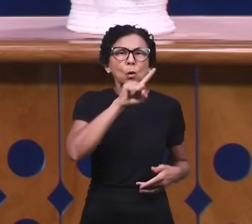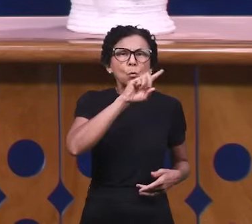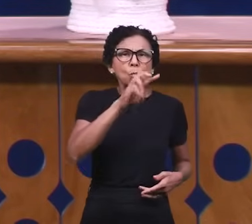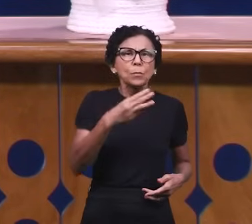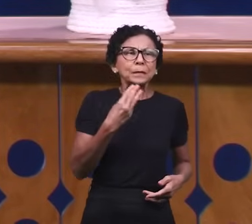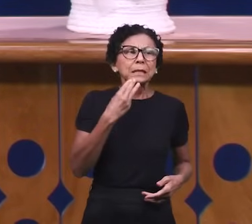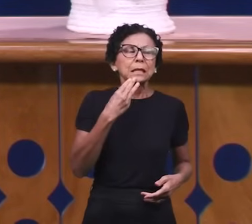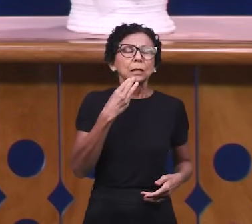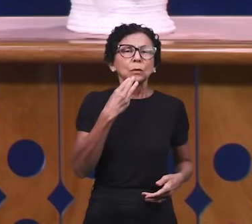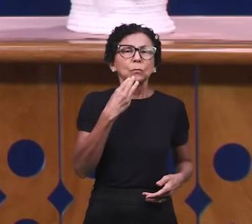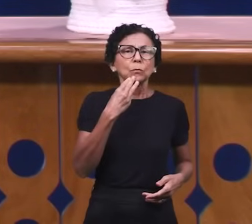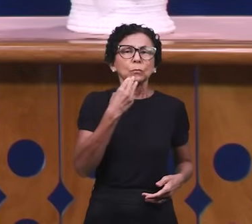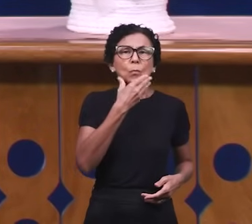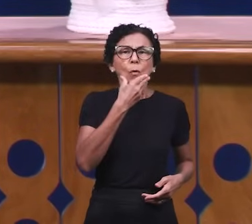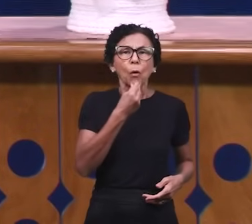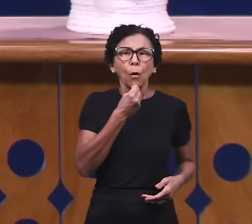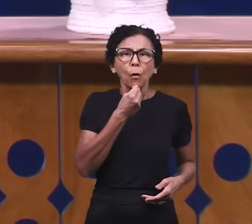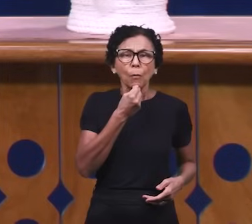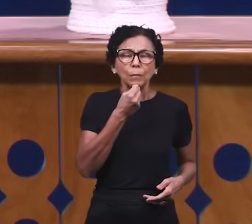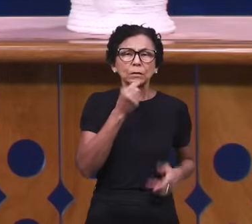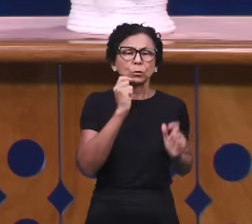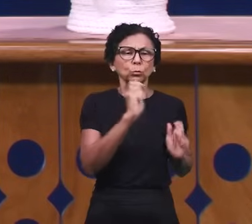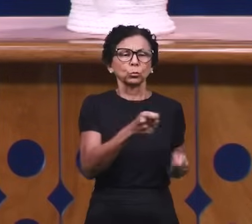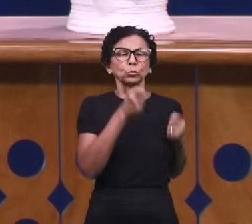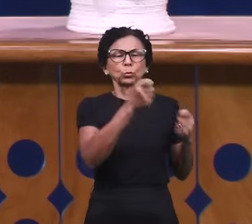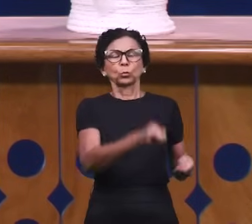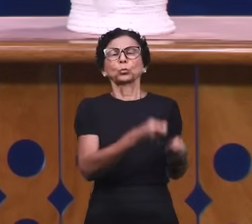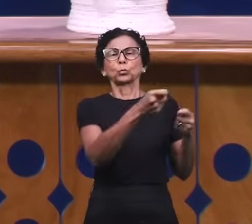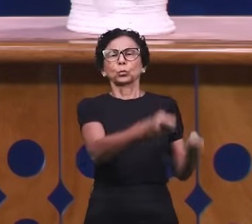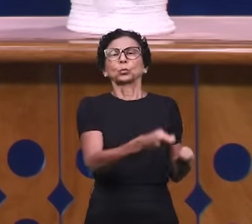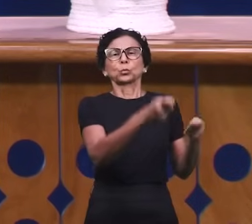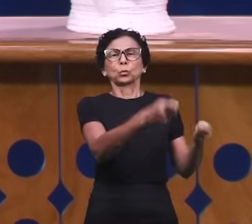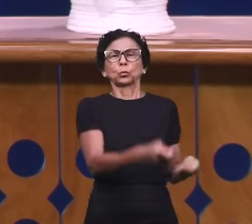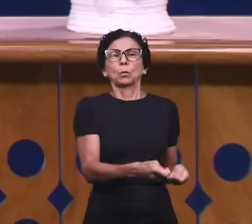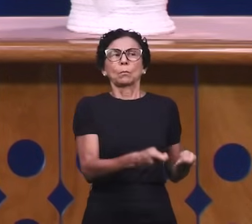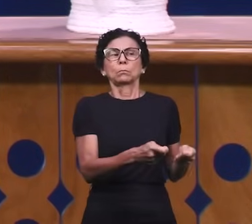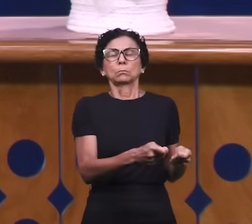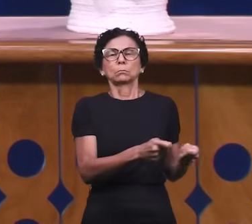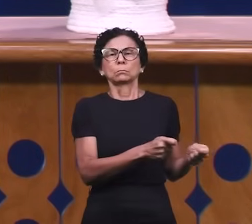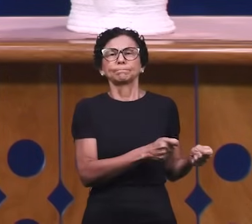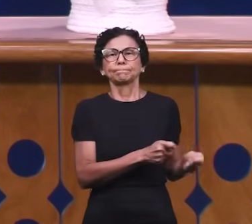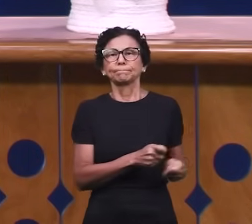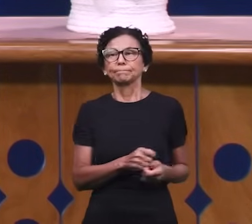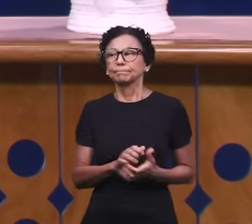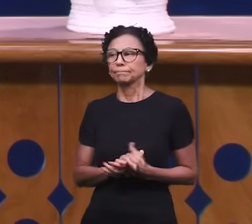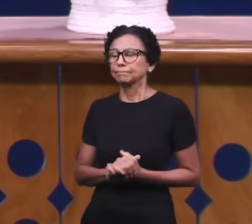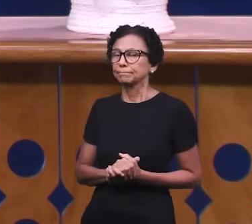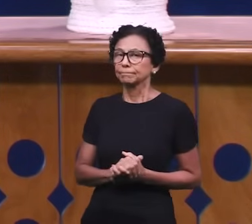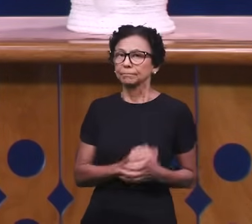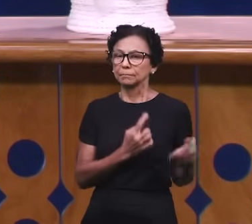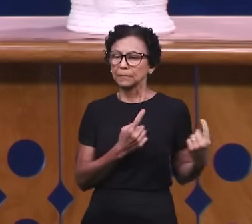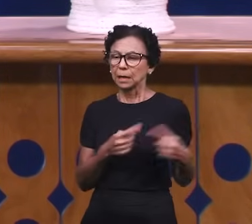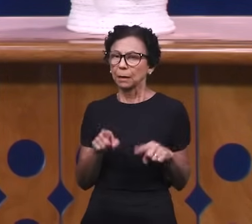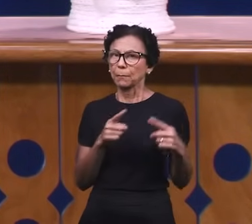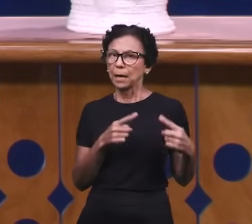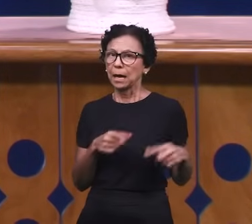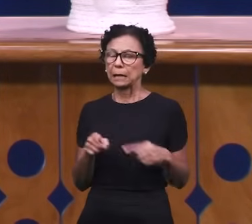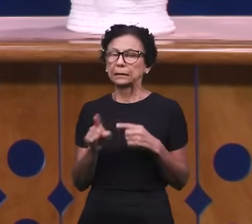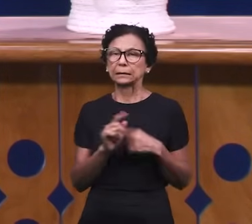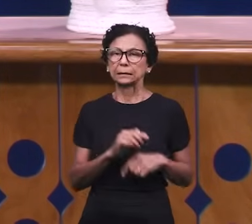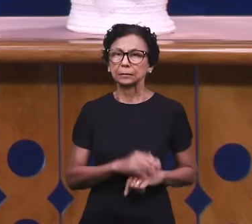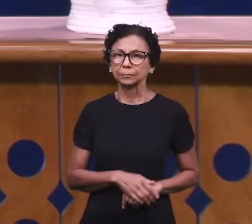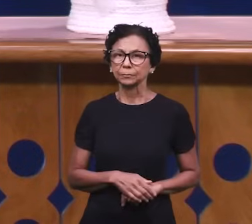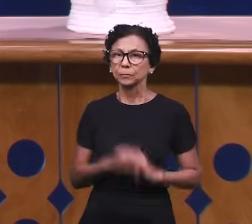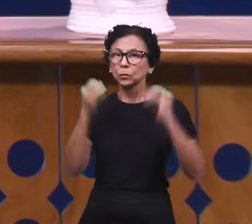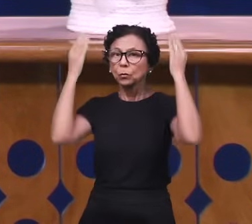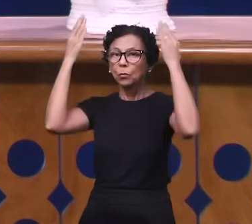homens, carros. E quando veio aquela ameaça ajudar, o que que Asa fez?